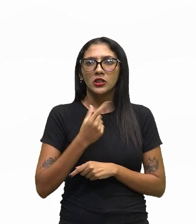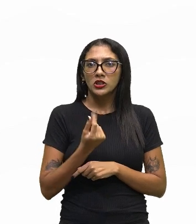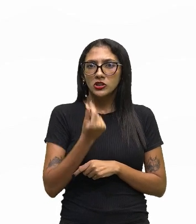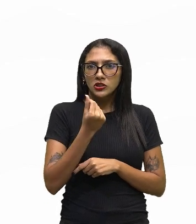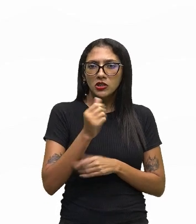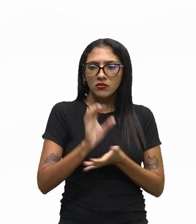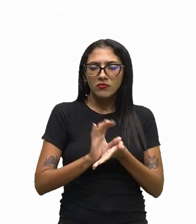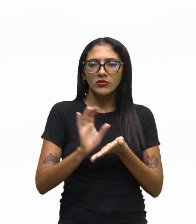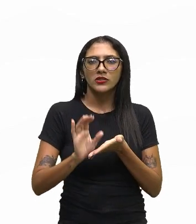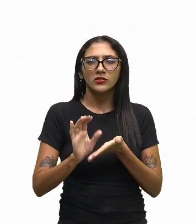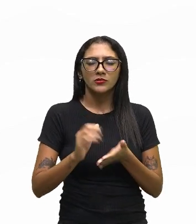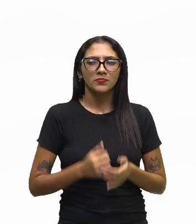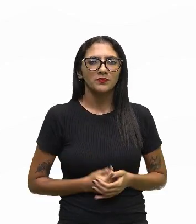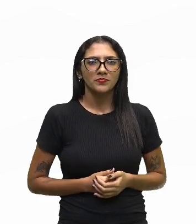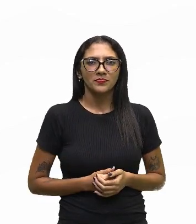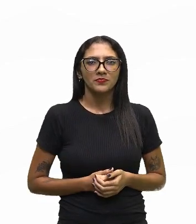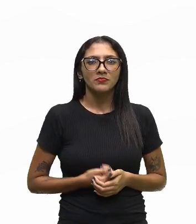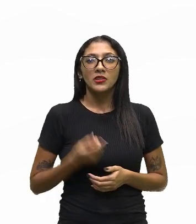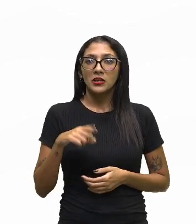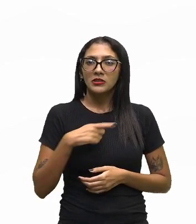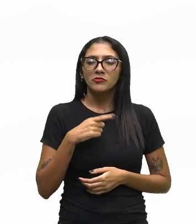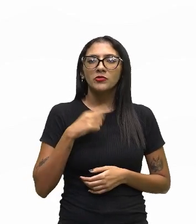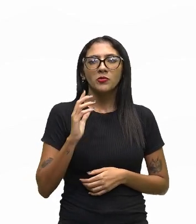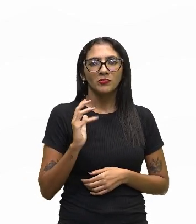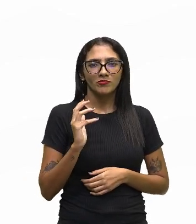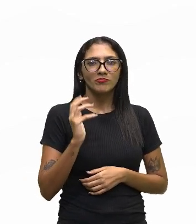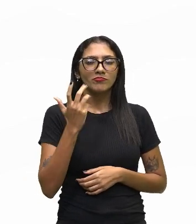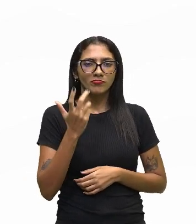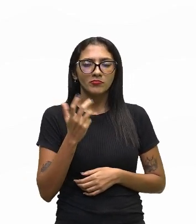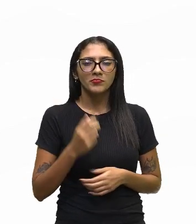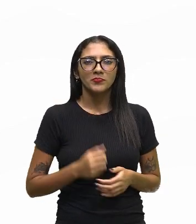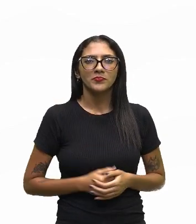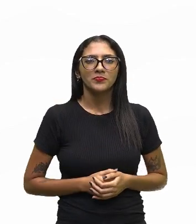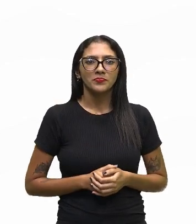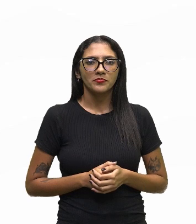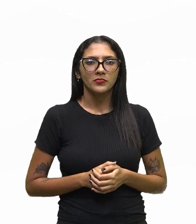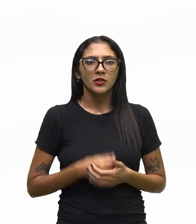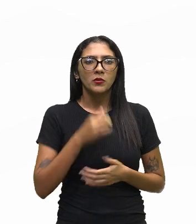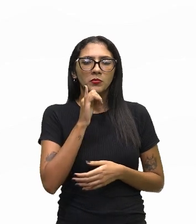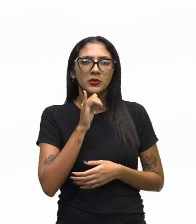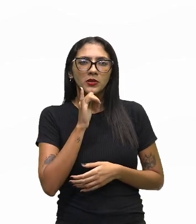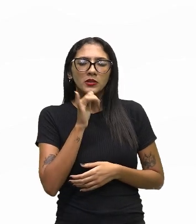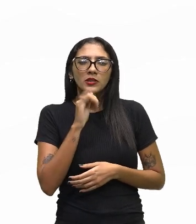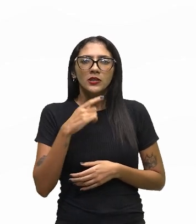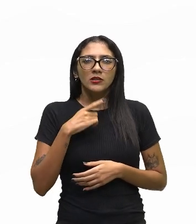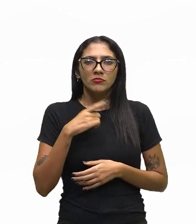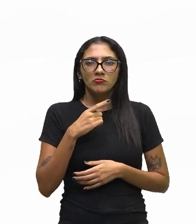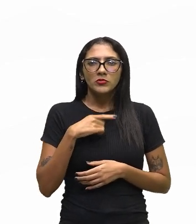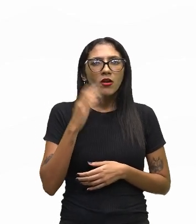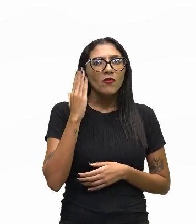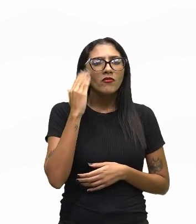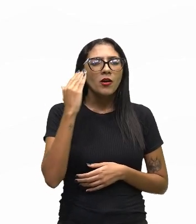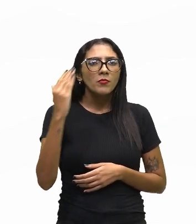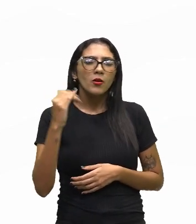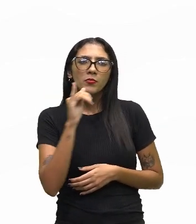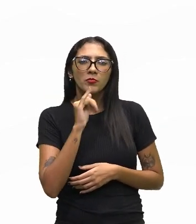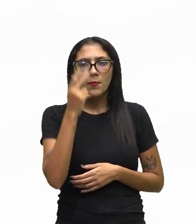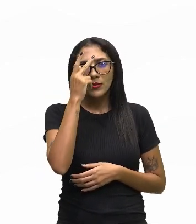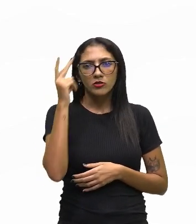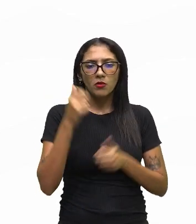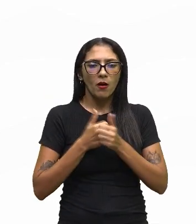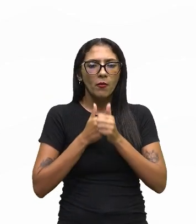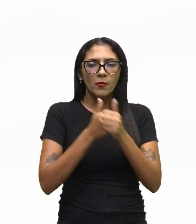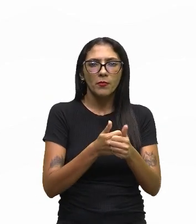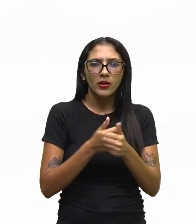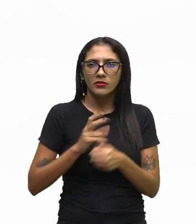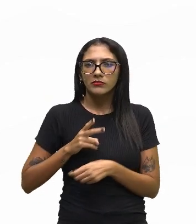isso acontece muito na vida, conhecido aqui popularmente como Maria vai com as outras, né? A